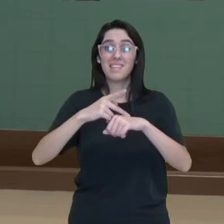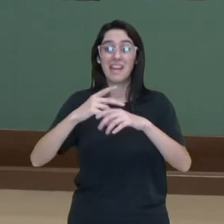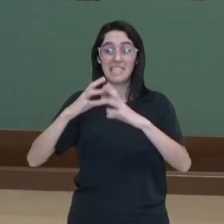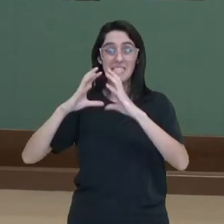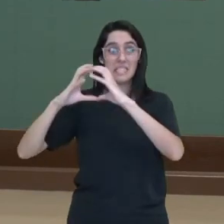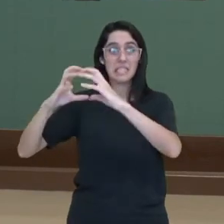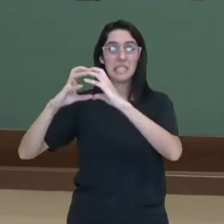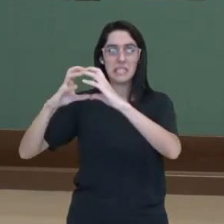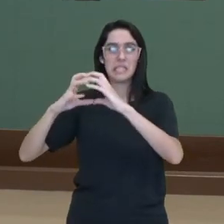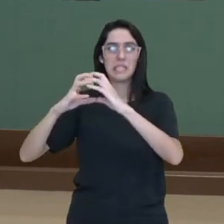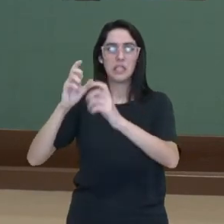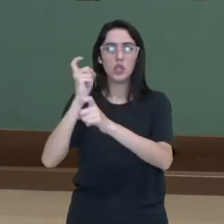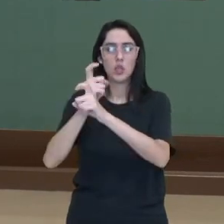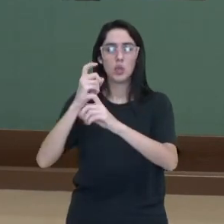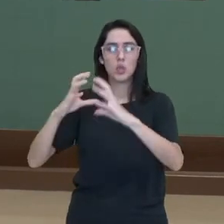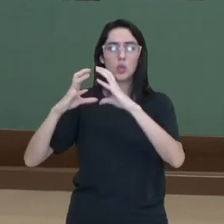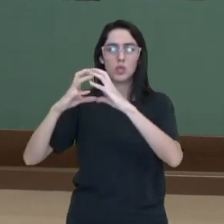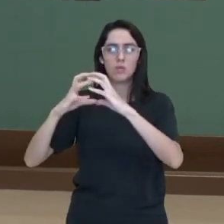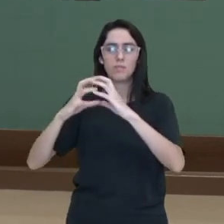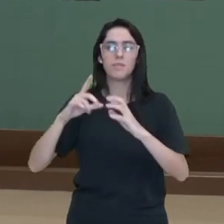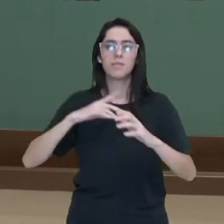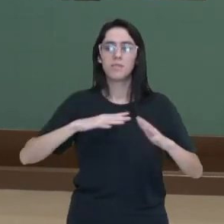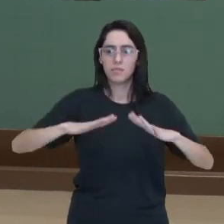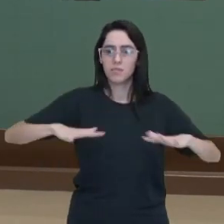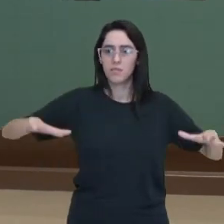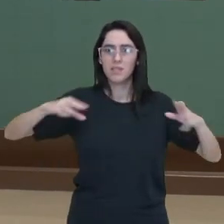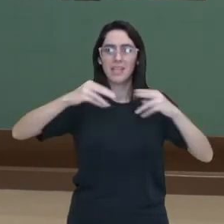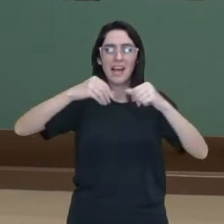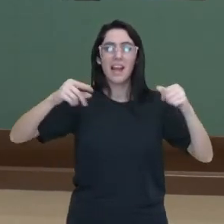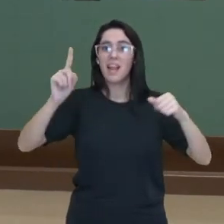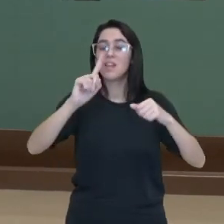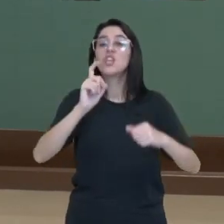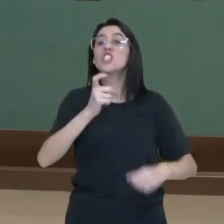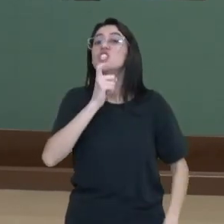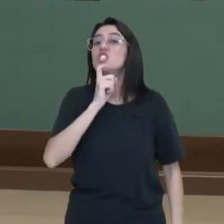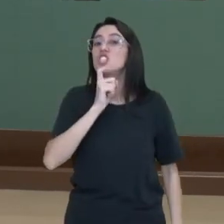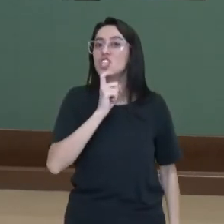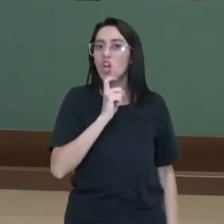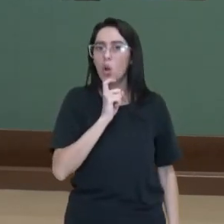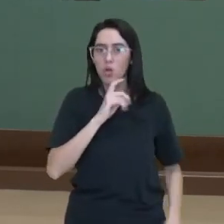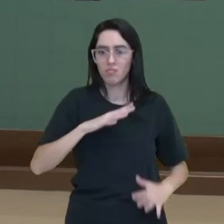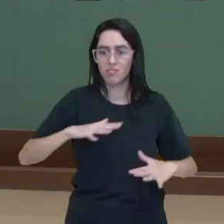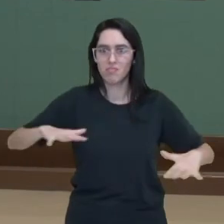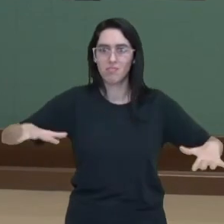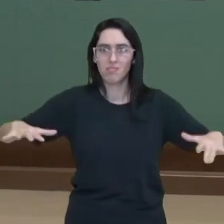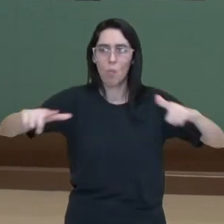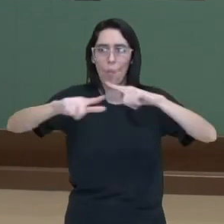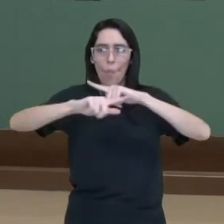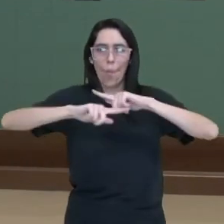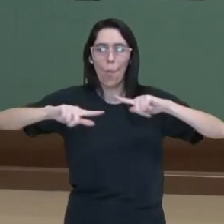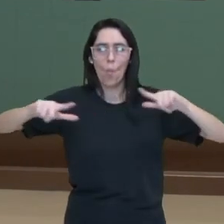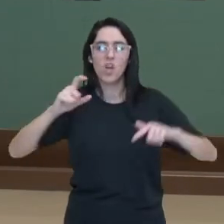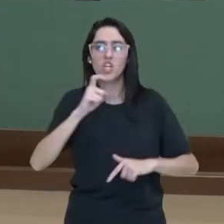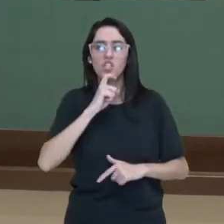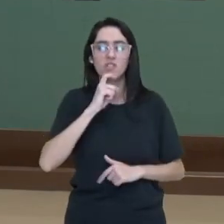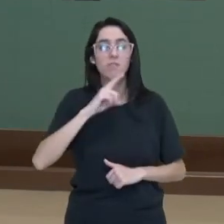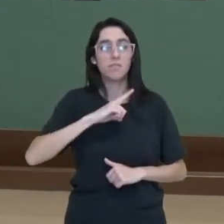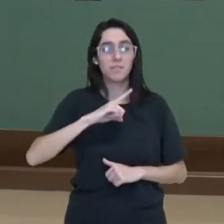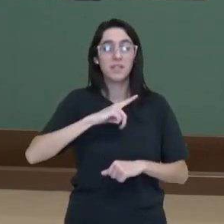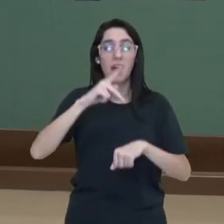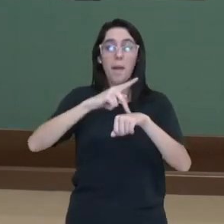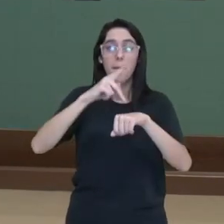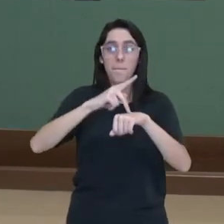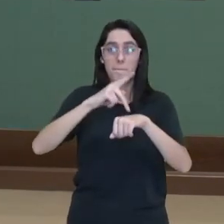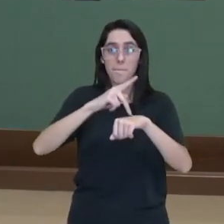a pista não é de terra ou de areia, mas ela é de gelo. Então, aquela pedra de granito é